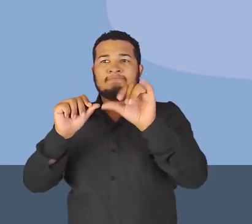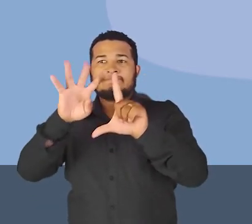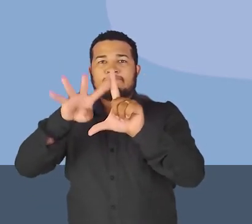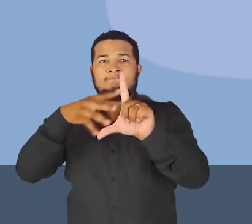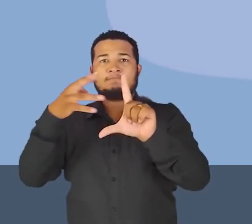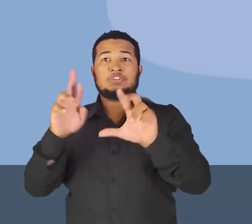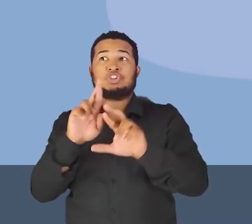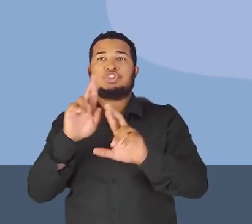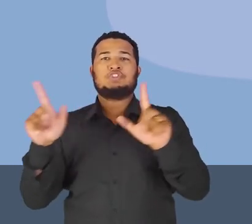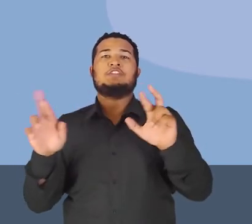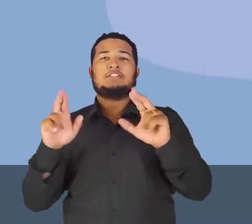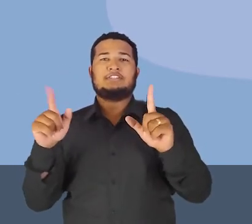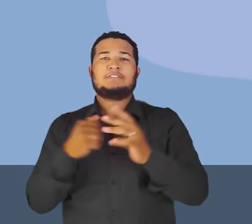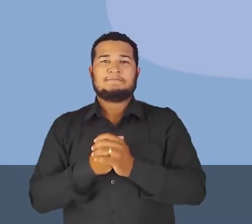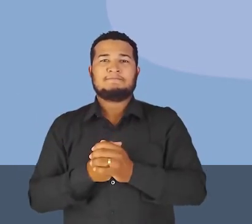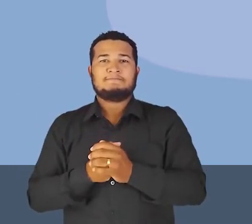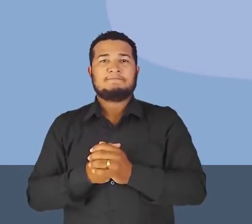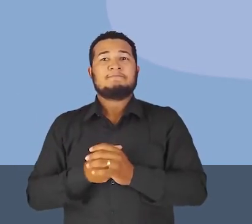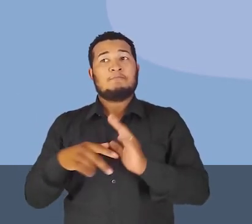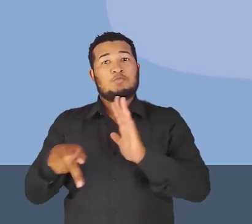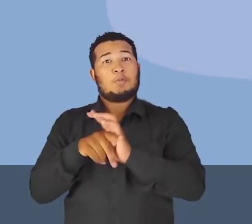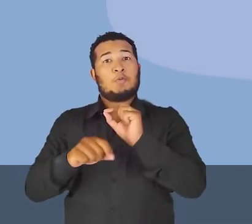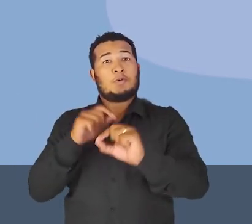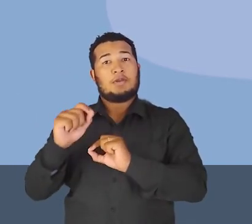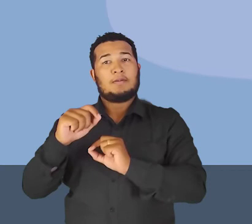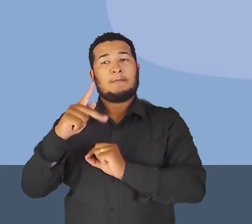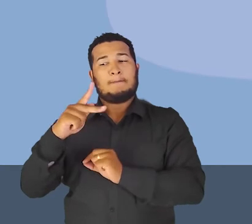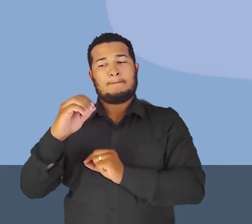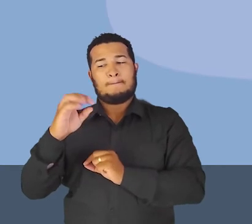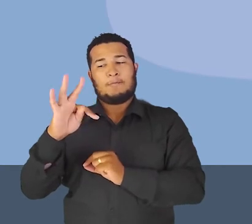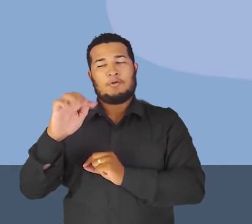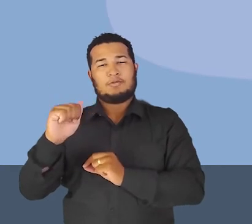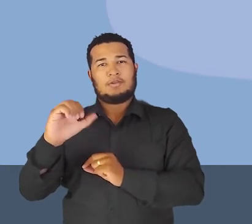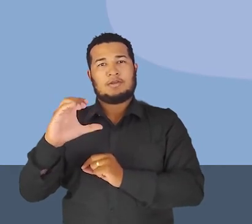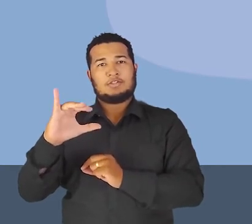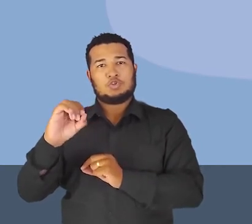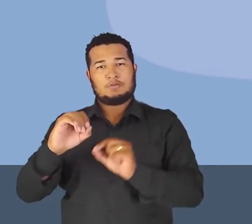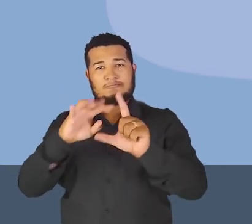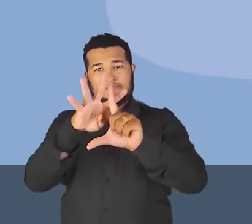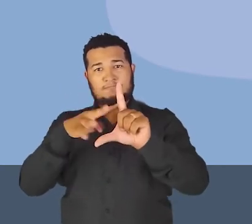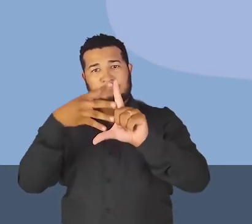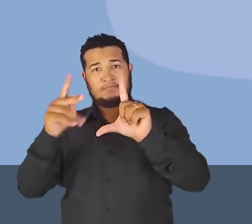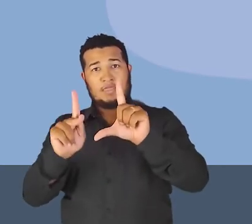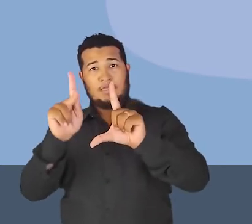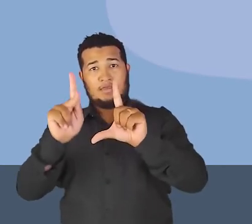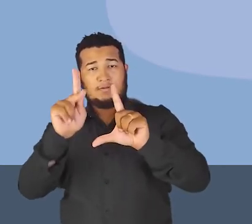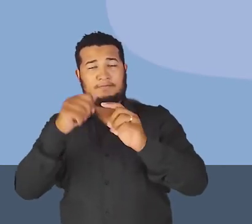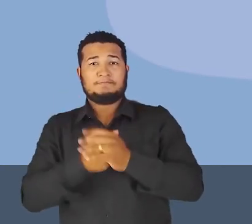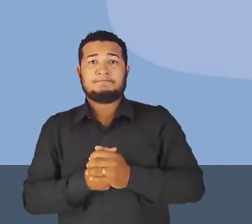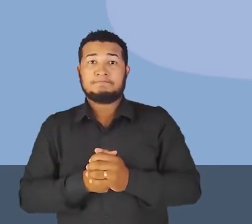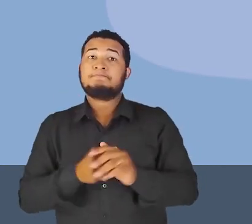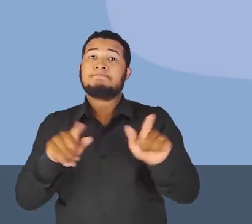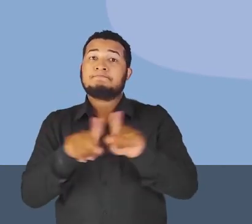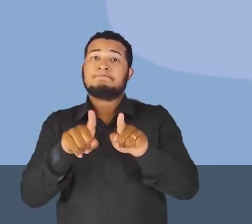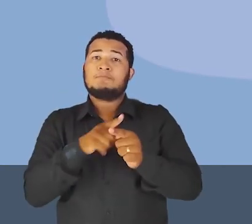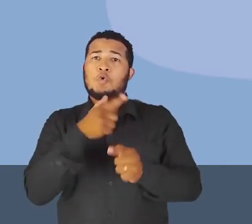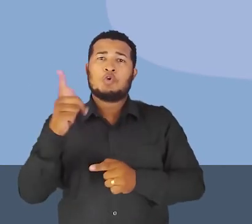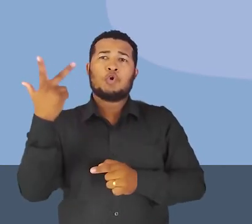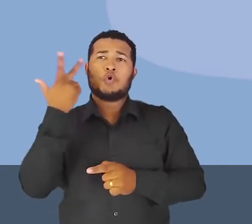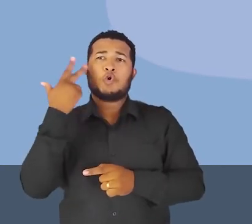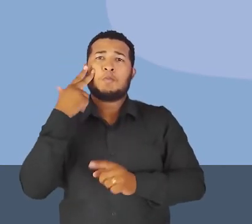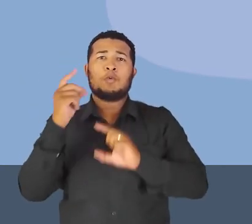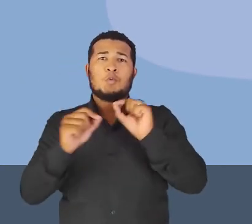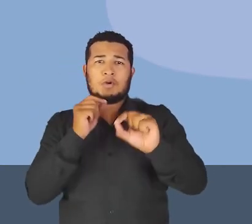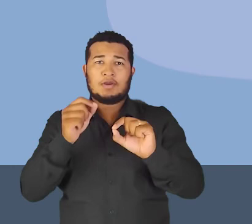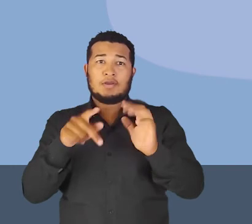ela vai ter KOH, que é o hidróxido de potássio. Então, ela é uma pilha que dura mais. Um outro dispositivo também muito comum são as